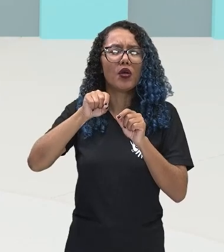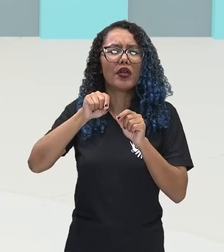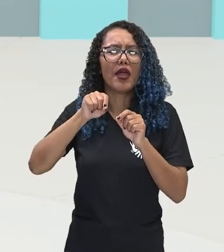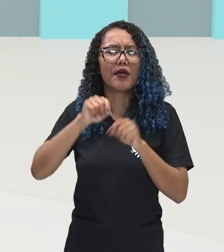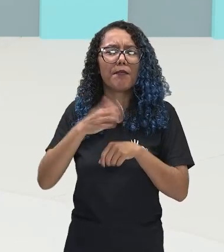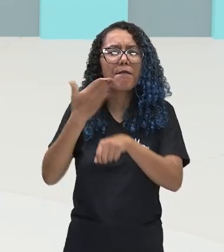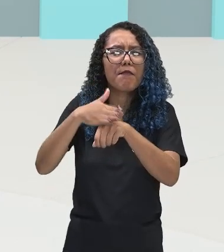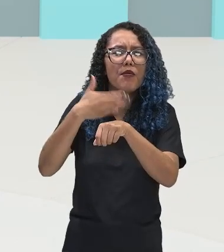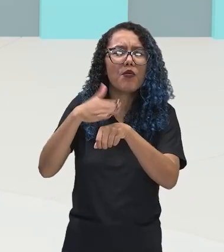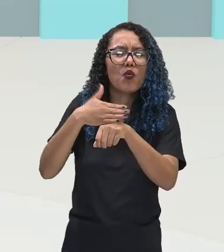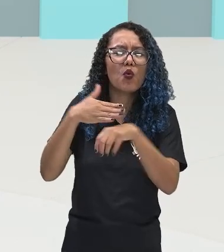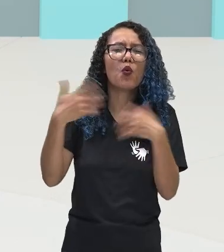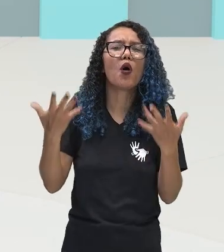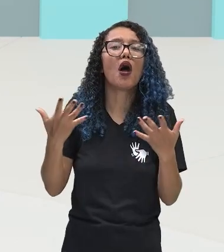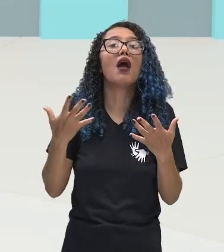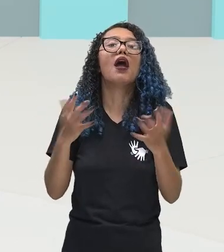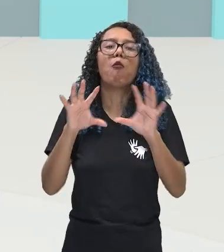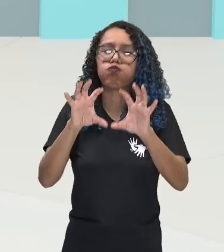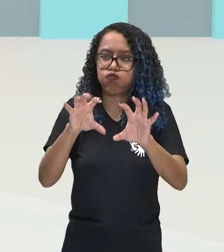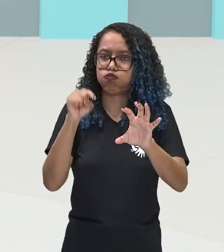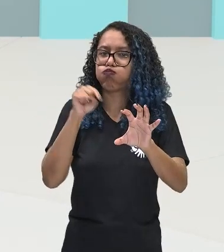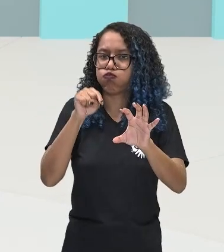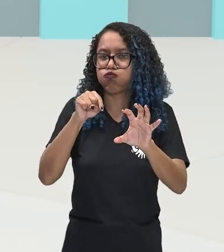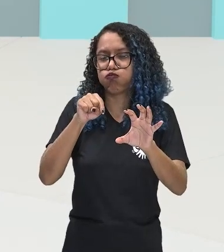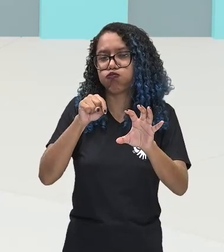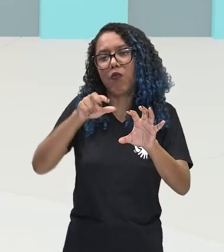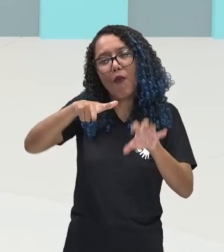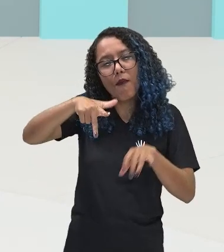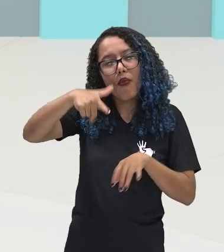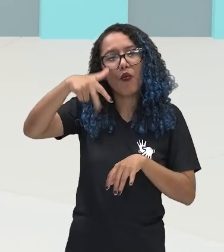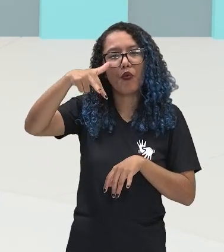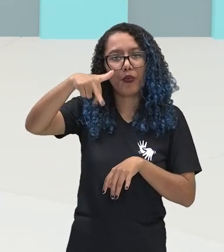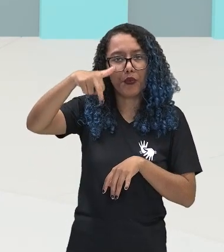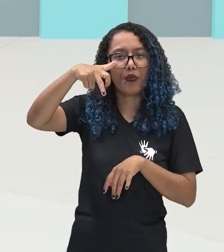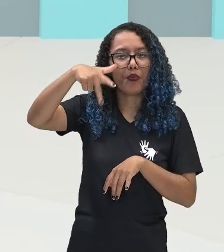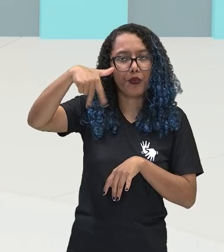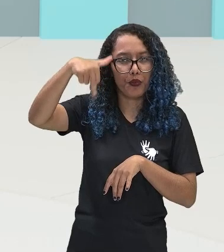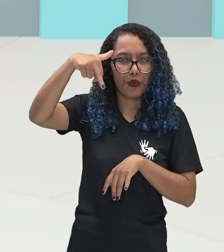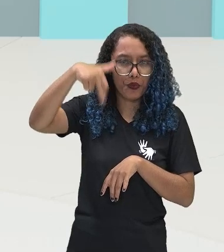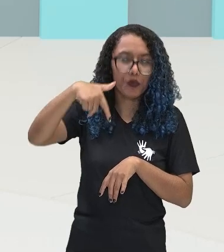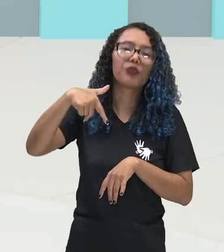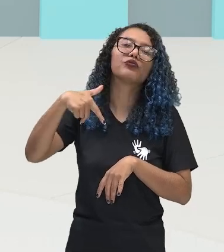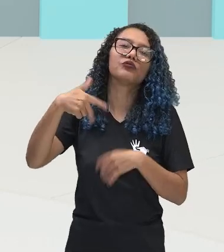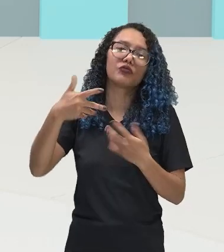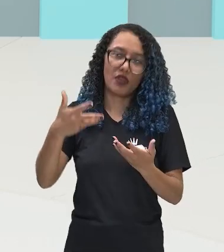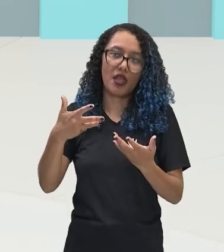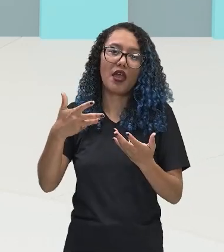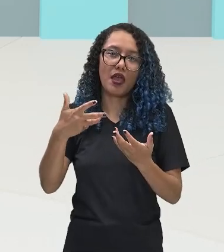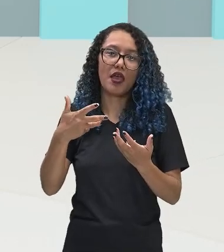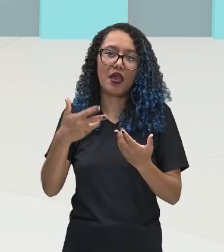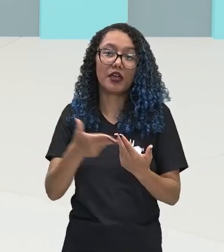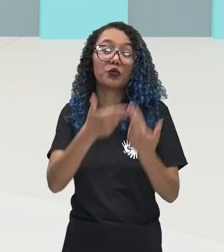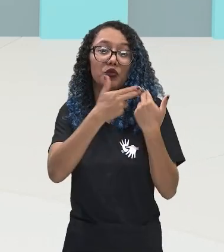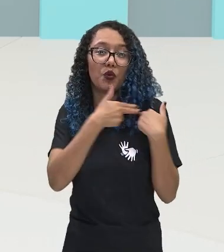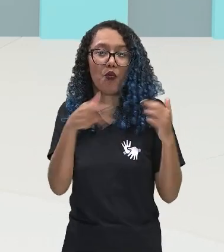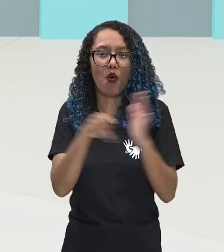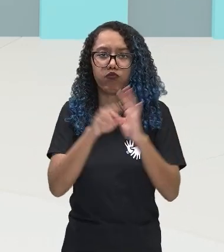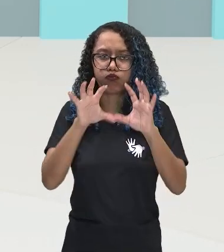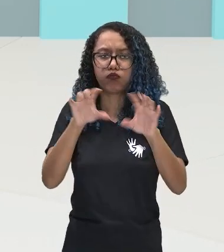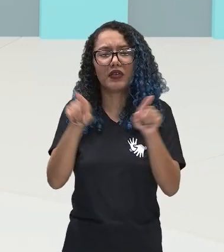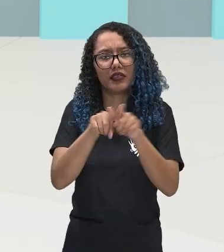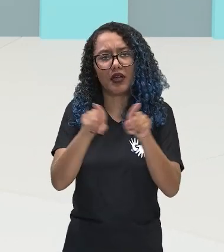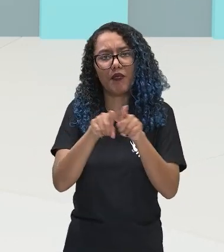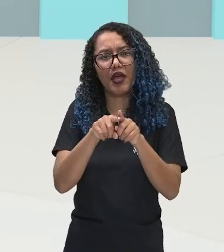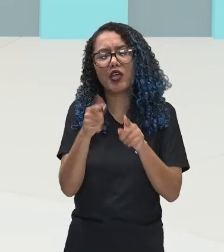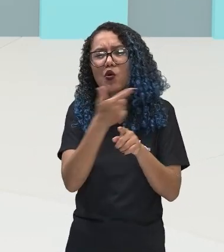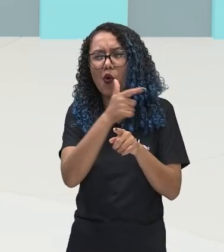ó tá trabalhando bastante certo então esse é o papel deles junto Claro com outras outro conjunto